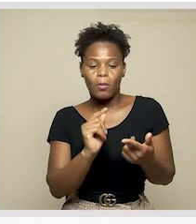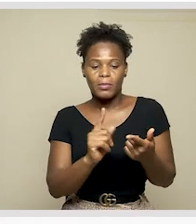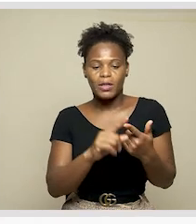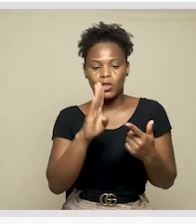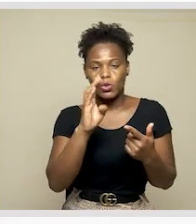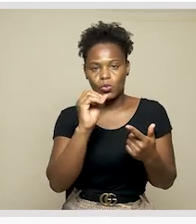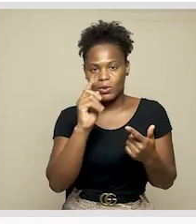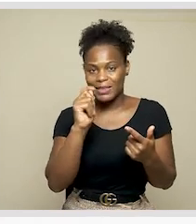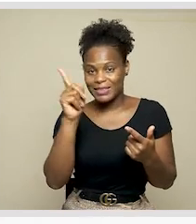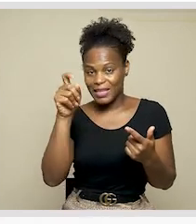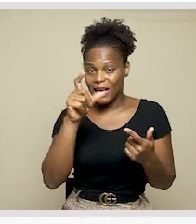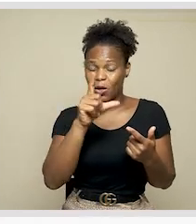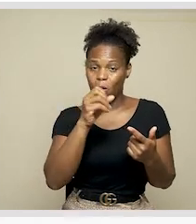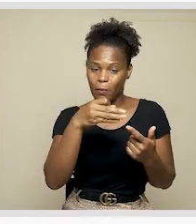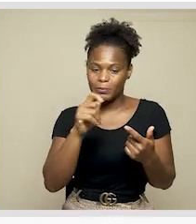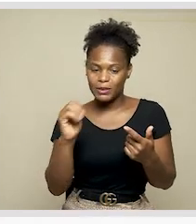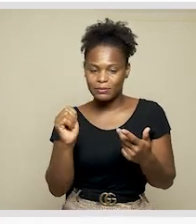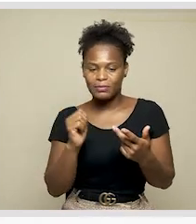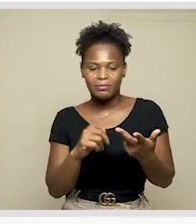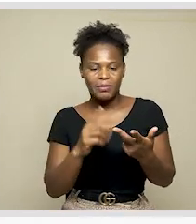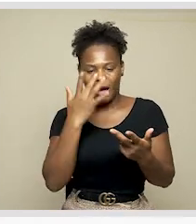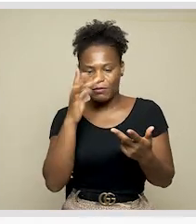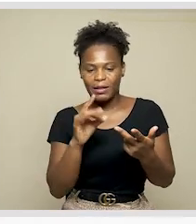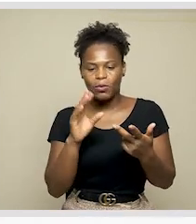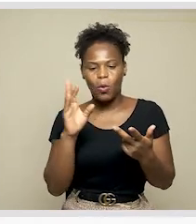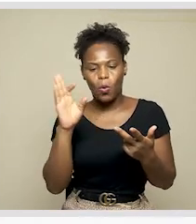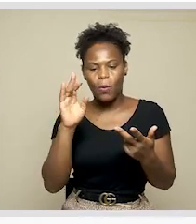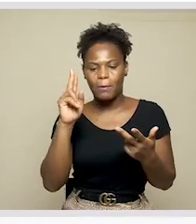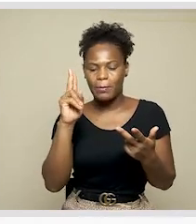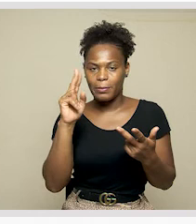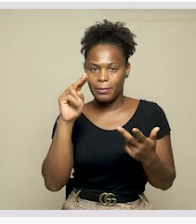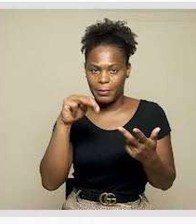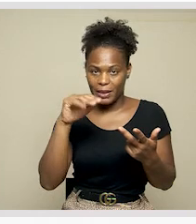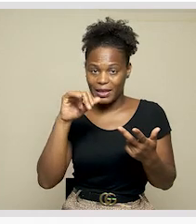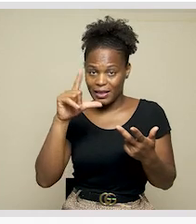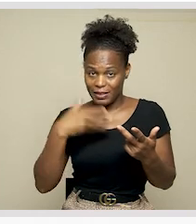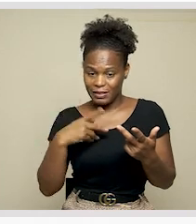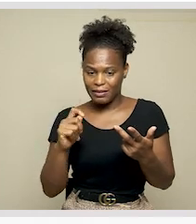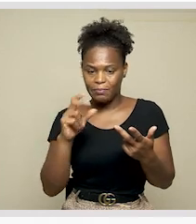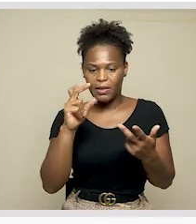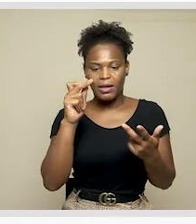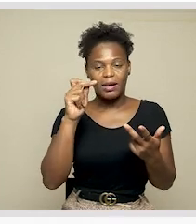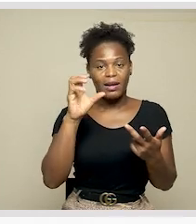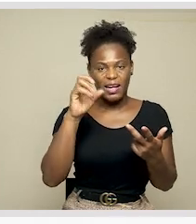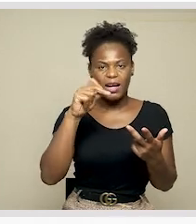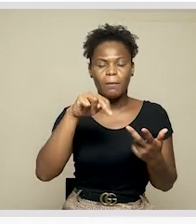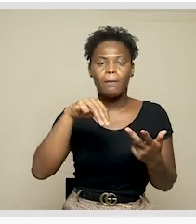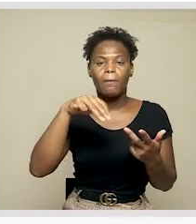aqui apresentamos nomes como José Lopes, Africana, Humilde Camponesa e Eugênio Tavares.